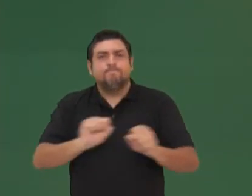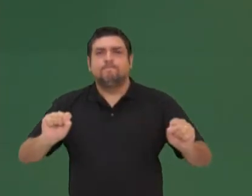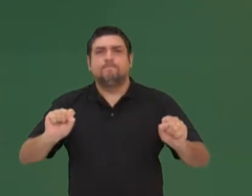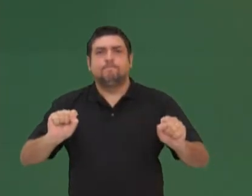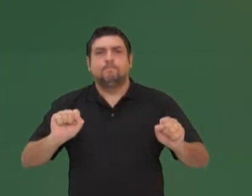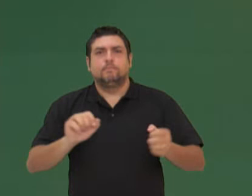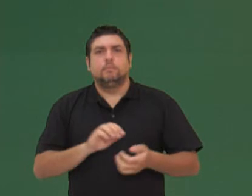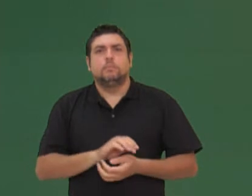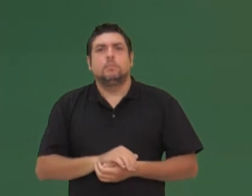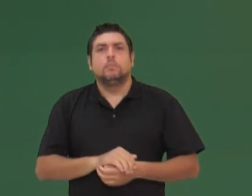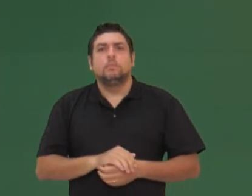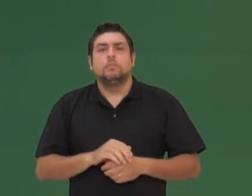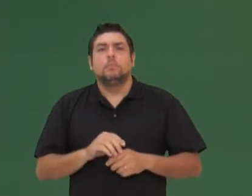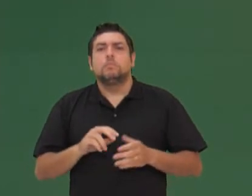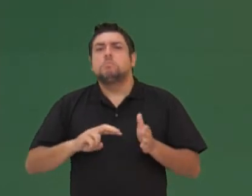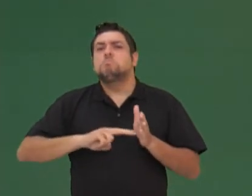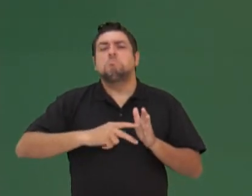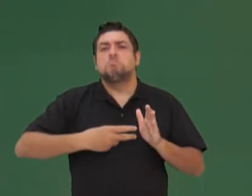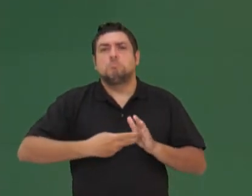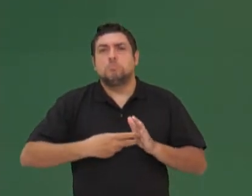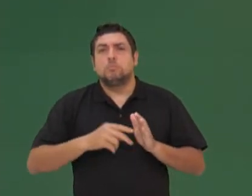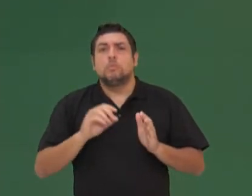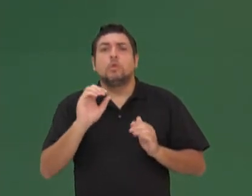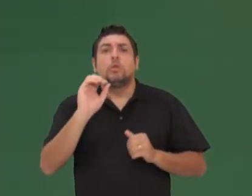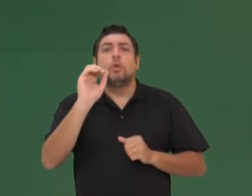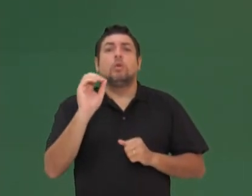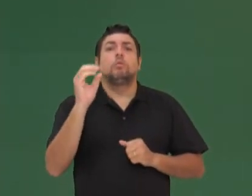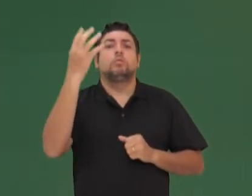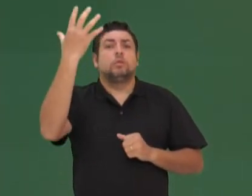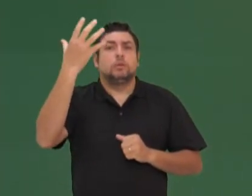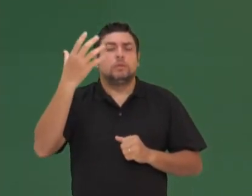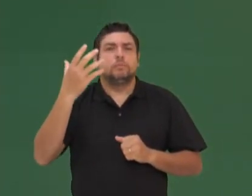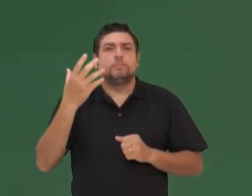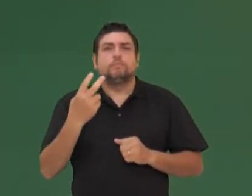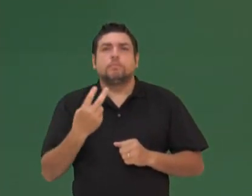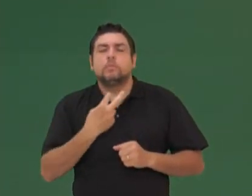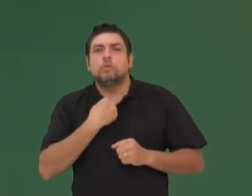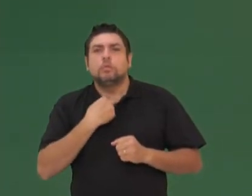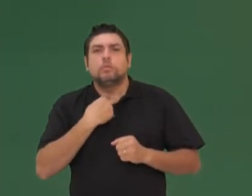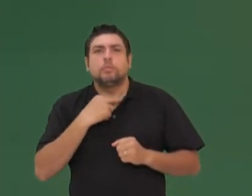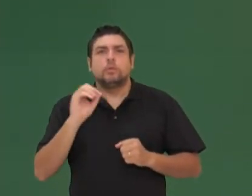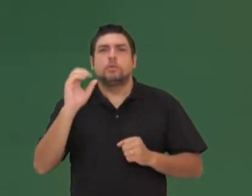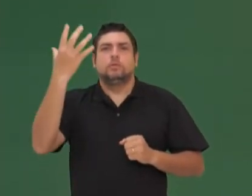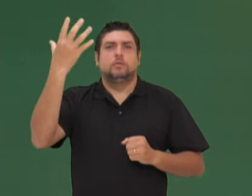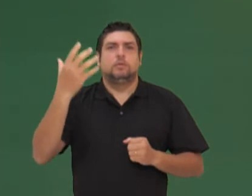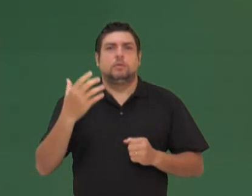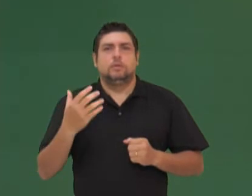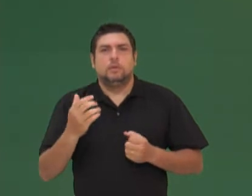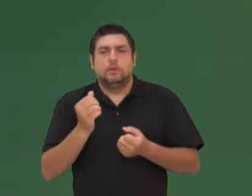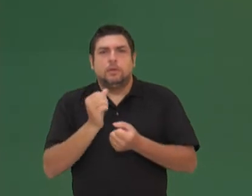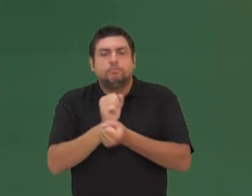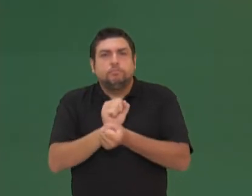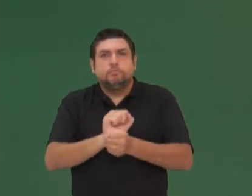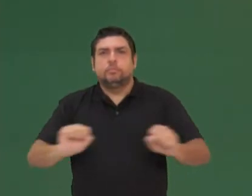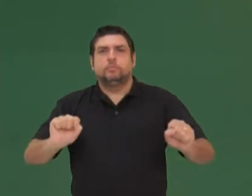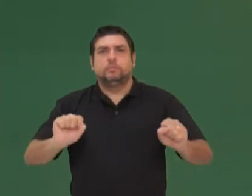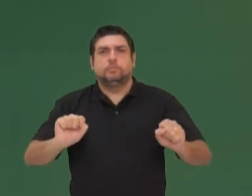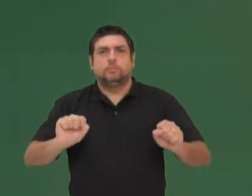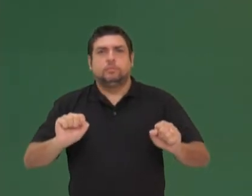seja, uma situação que de fato nunca pudesse ocorrer. Nunca pudiesse